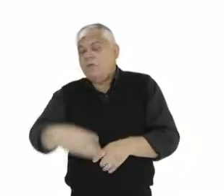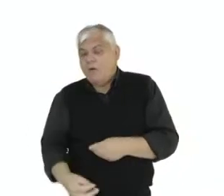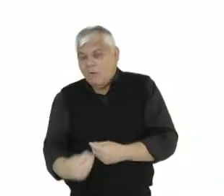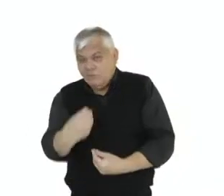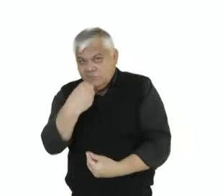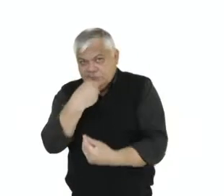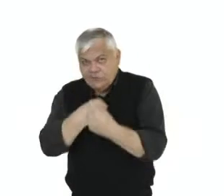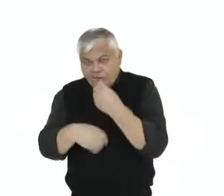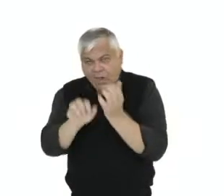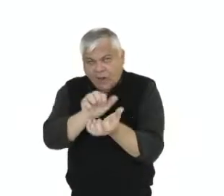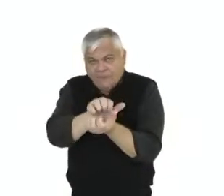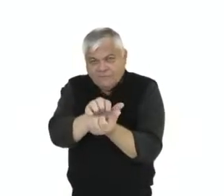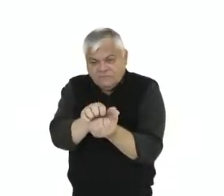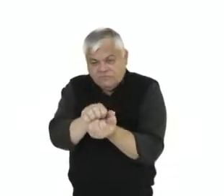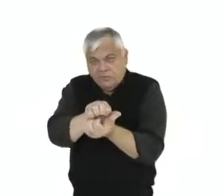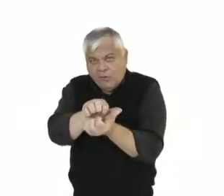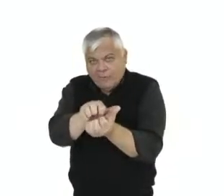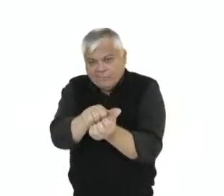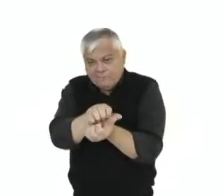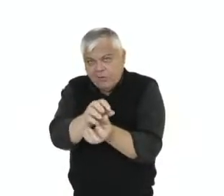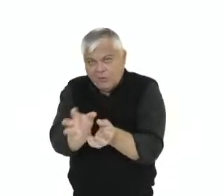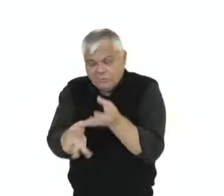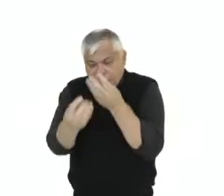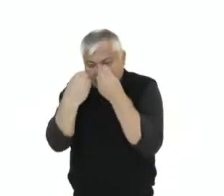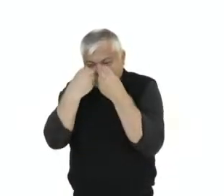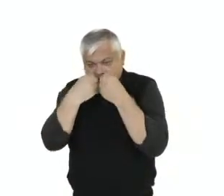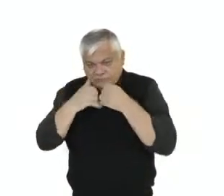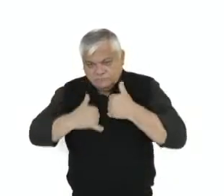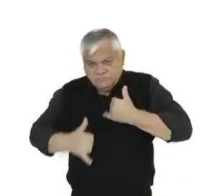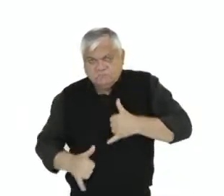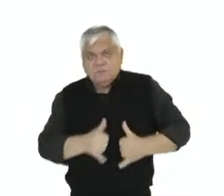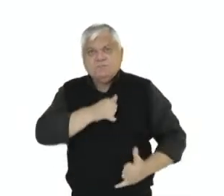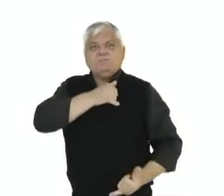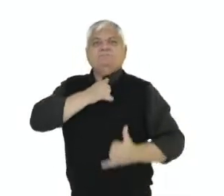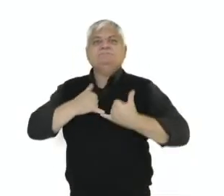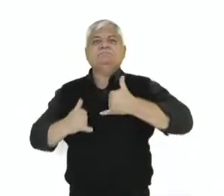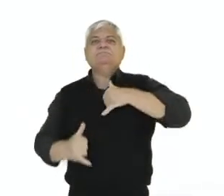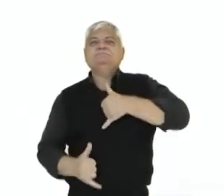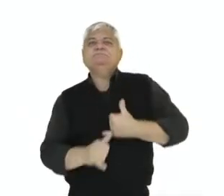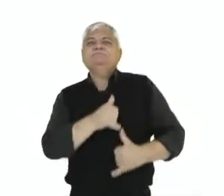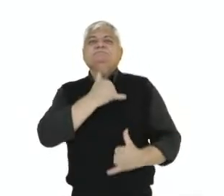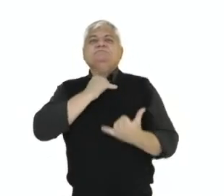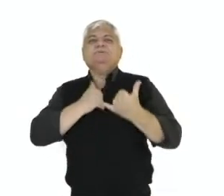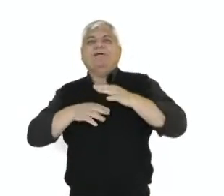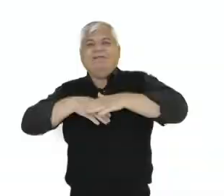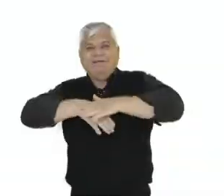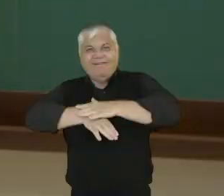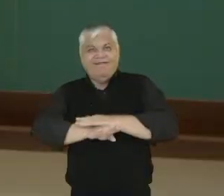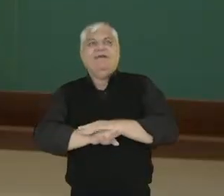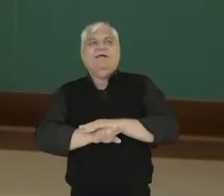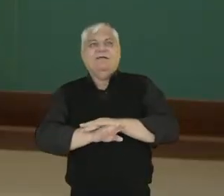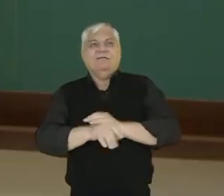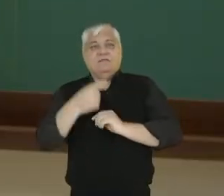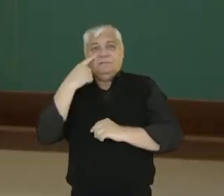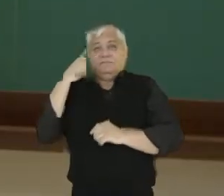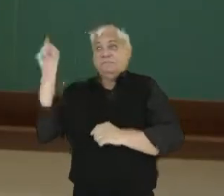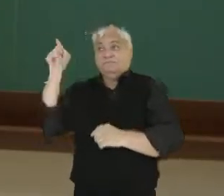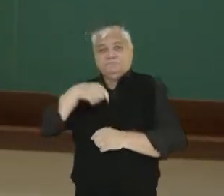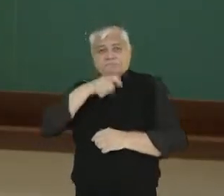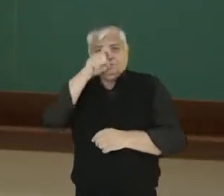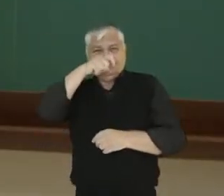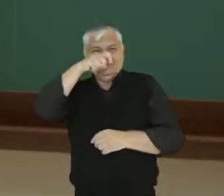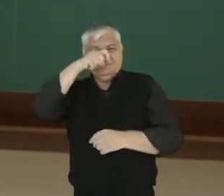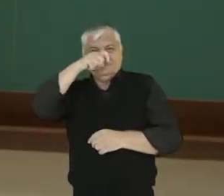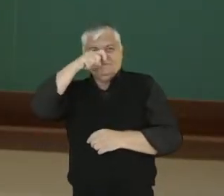o acesso à energia necessária para a manutenção do organismo. Por exemplo, aqui nós temos um periquito que está